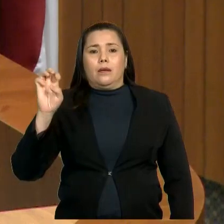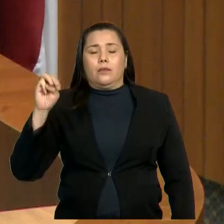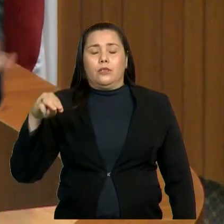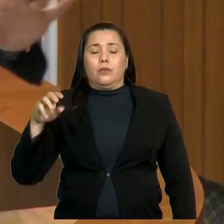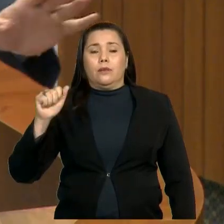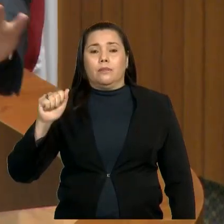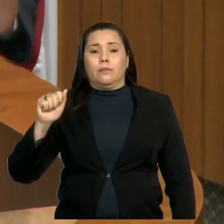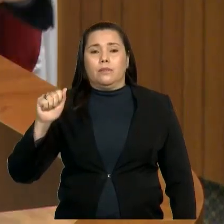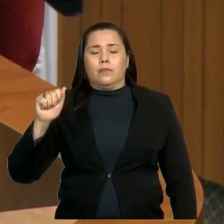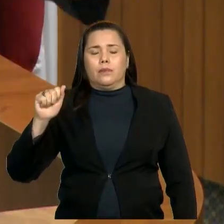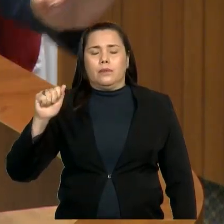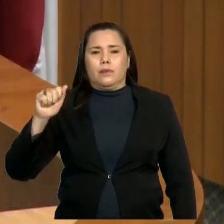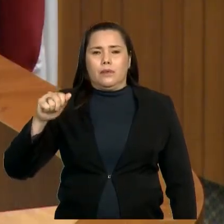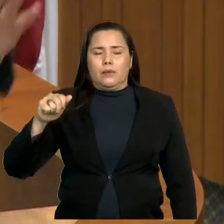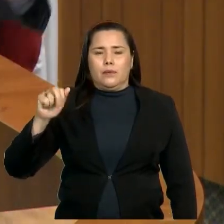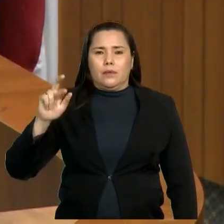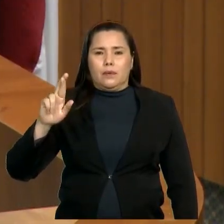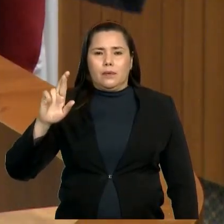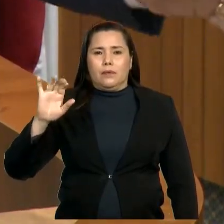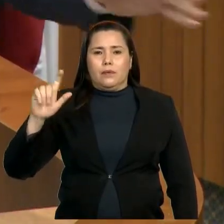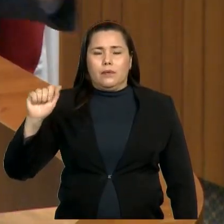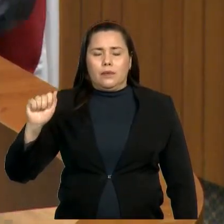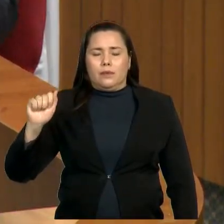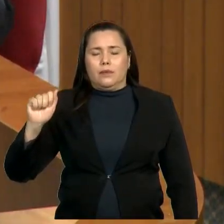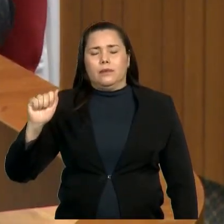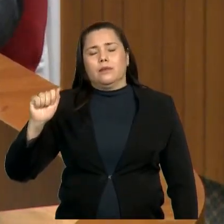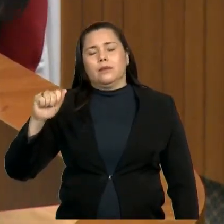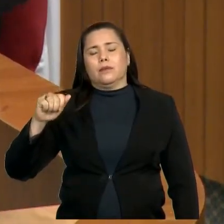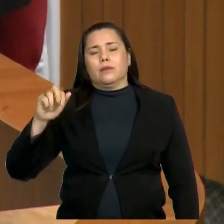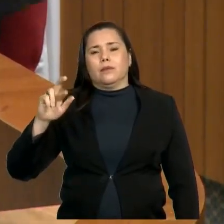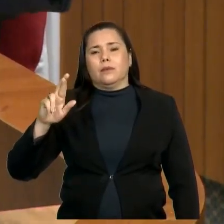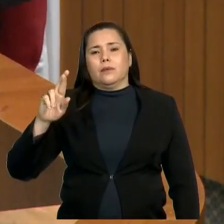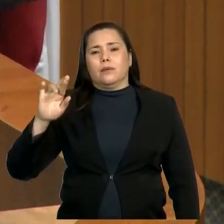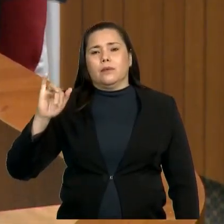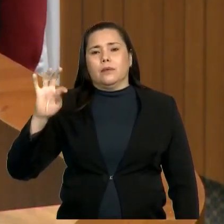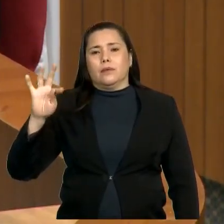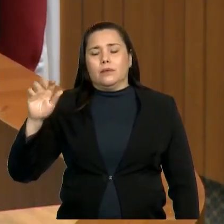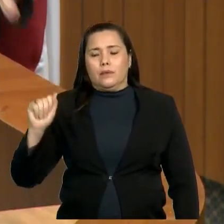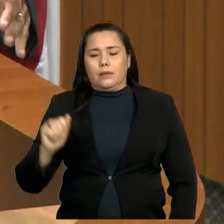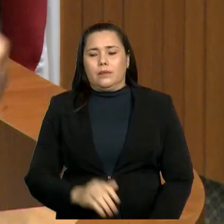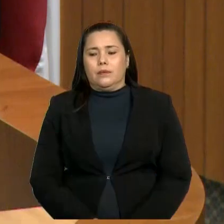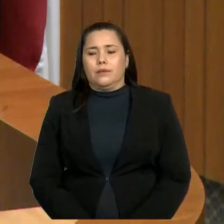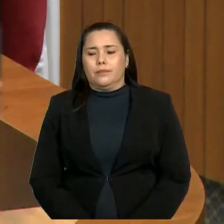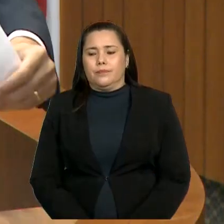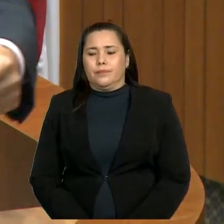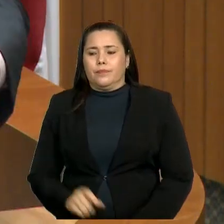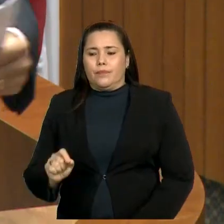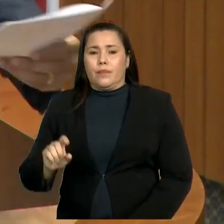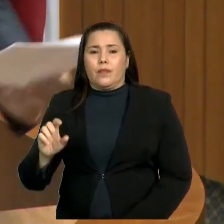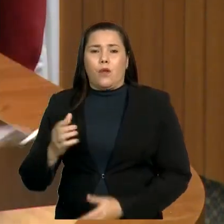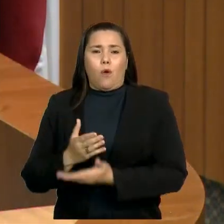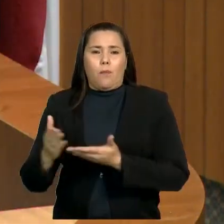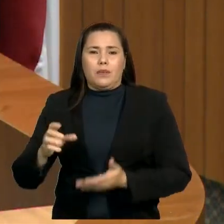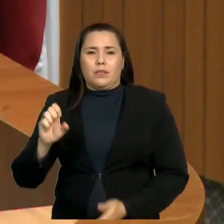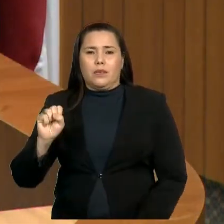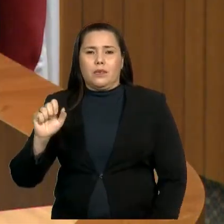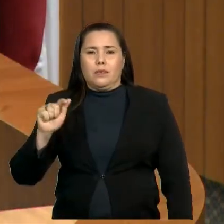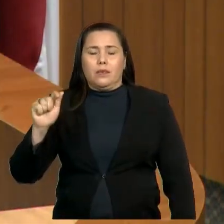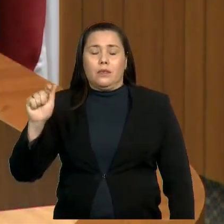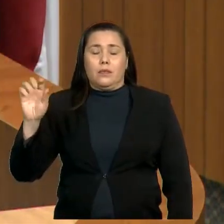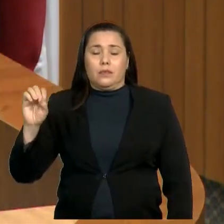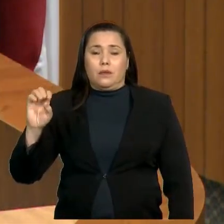realmente o histórico daquela região São Bento vai pegar ali até bec mão e claro uma via de